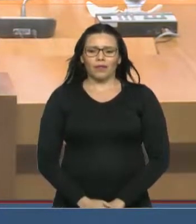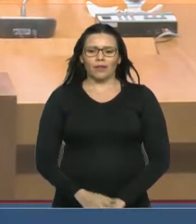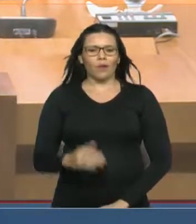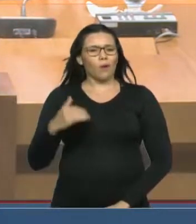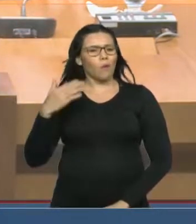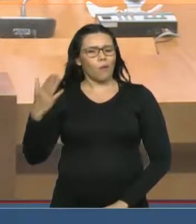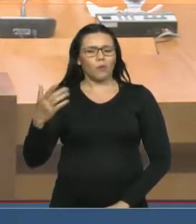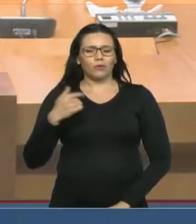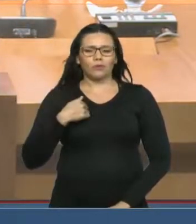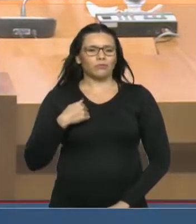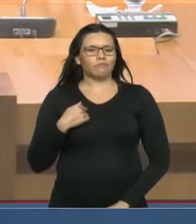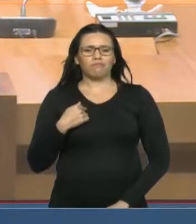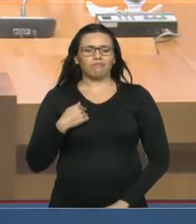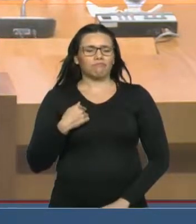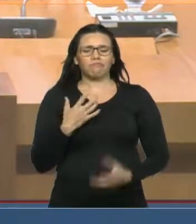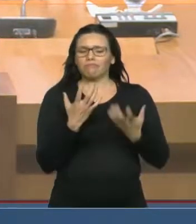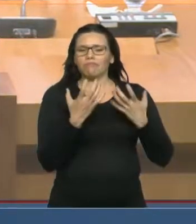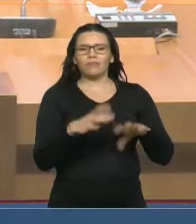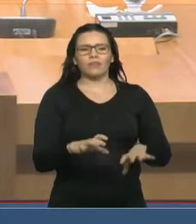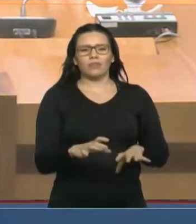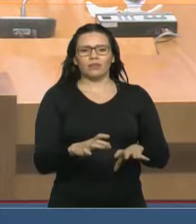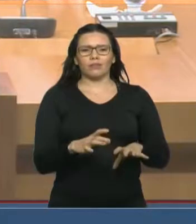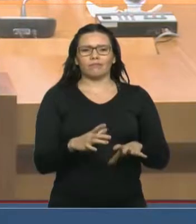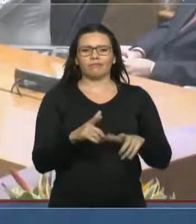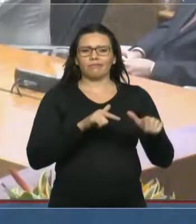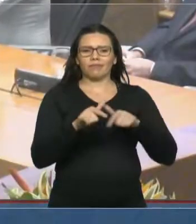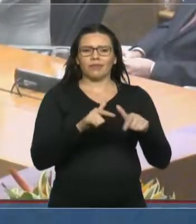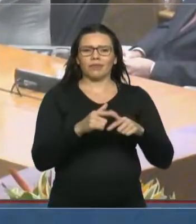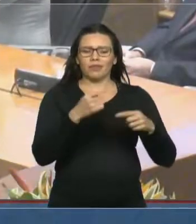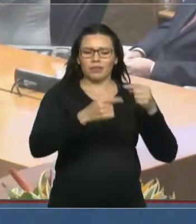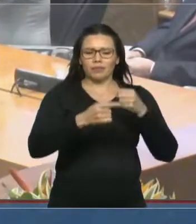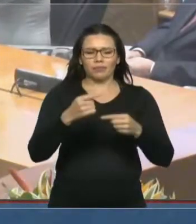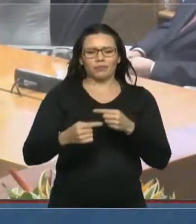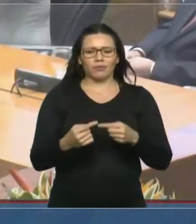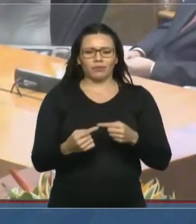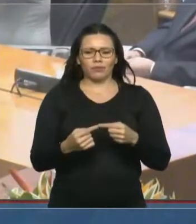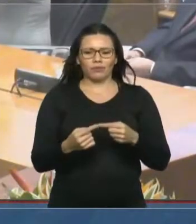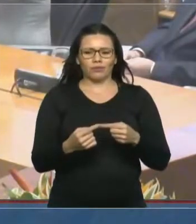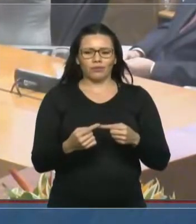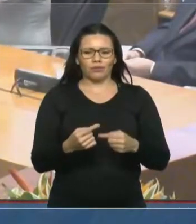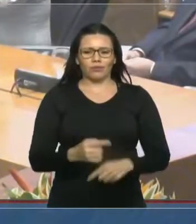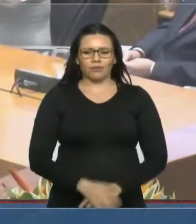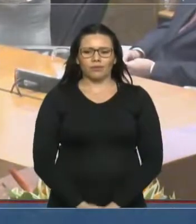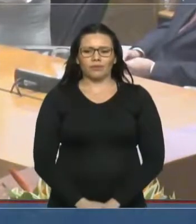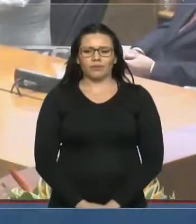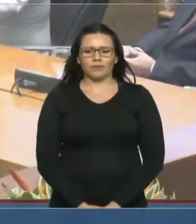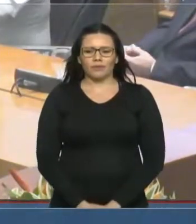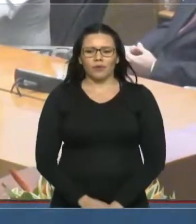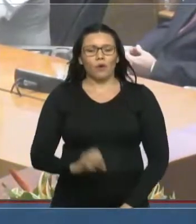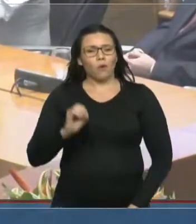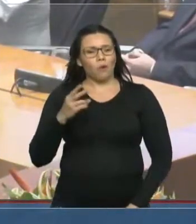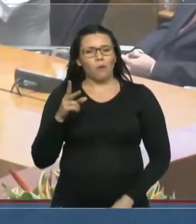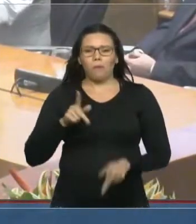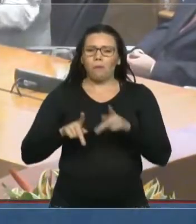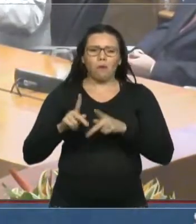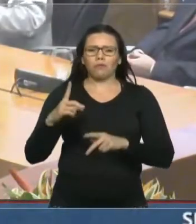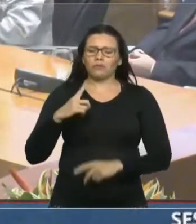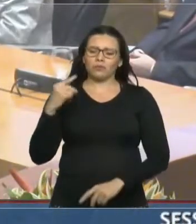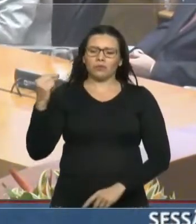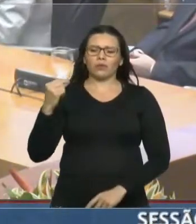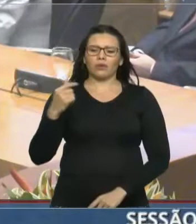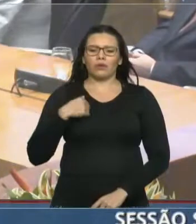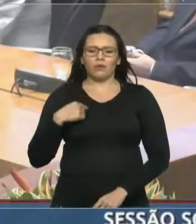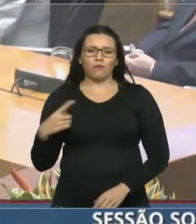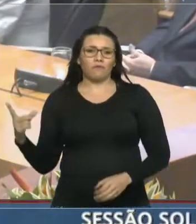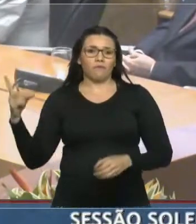militar na política partidária, ou o povo decidir por mim, para lá que eu voltarei